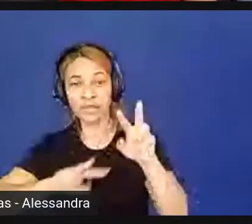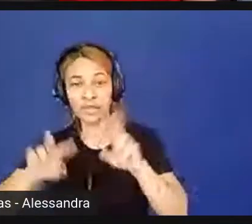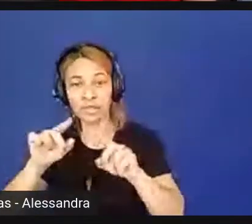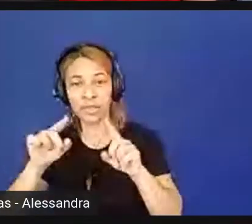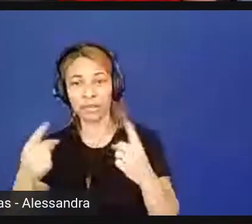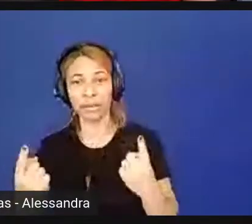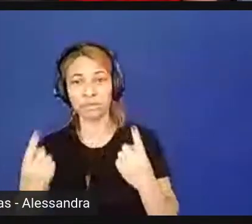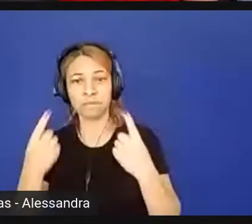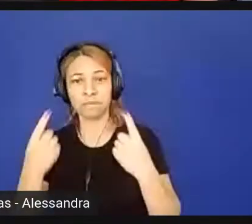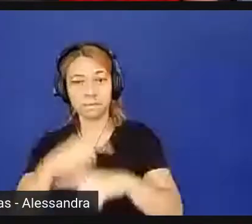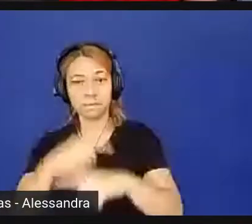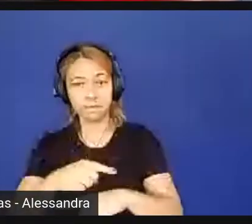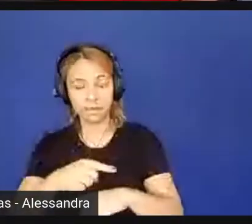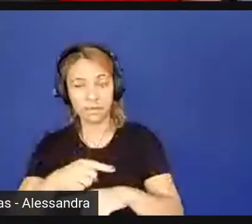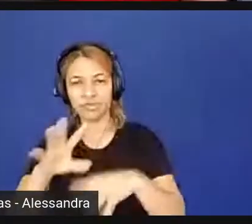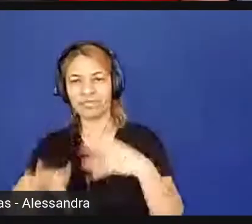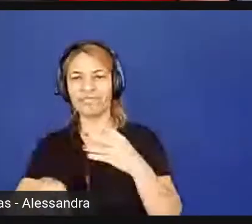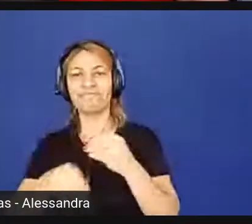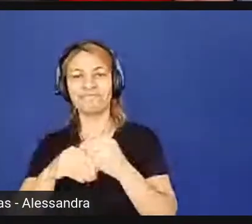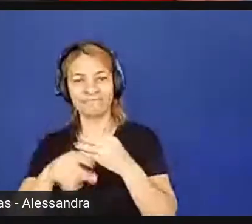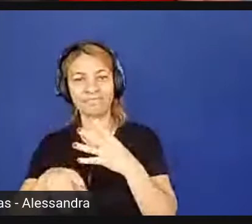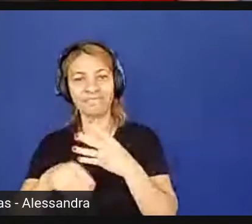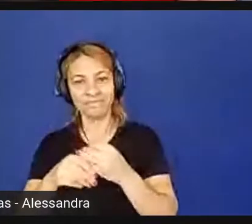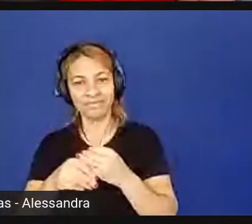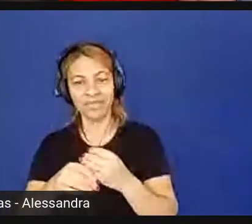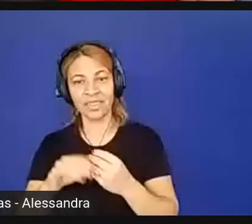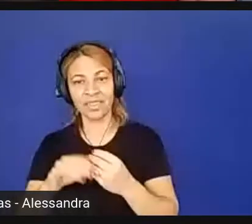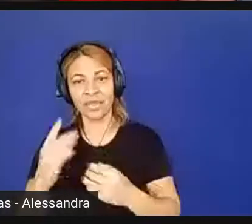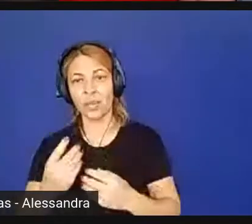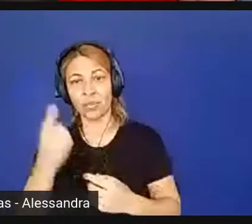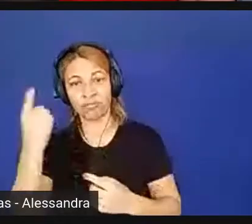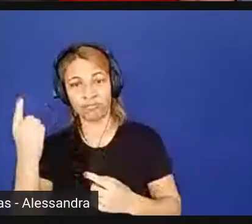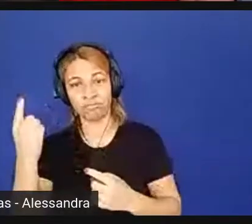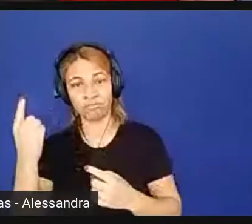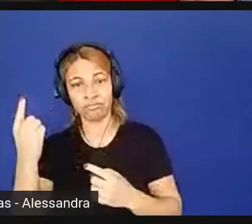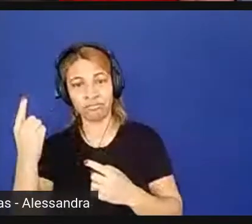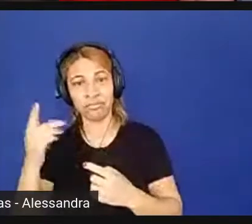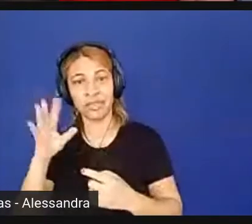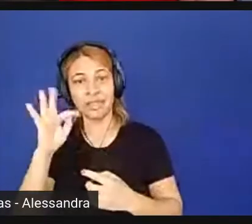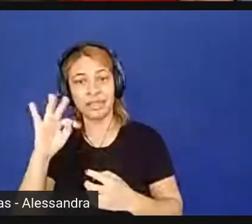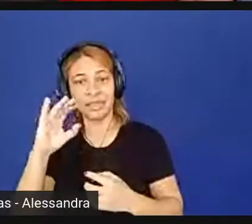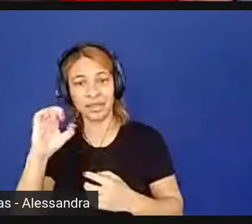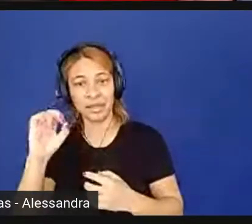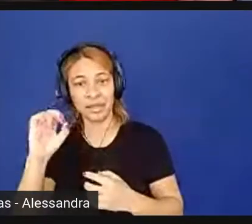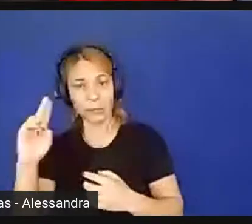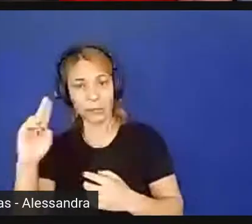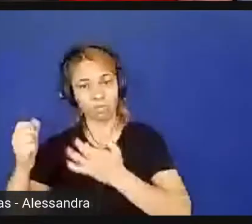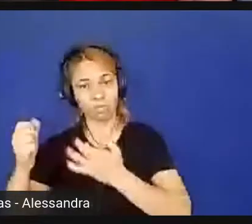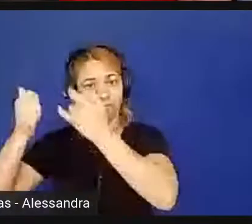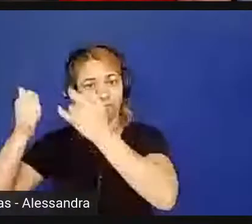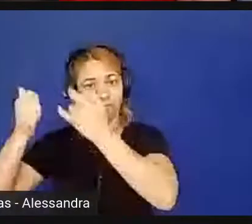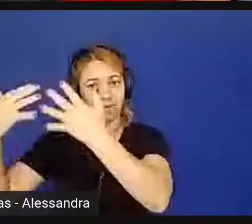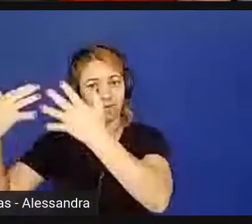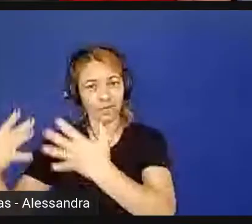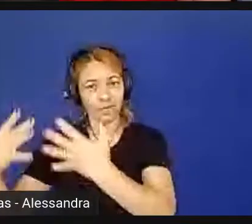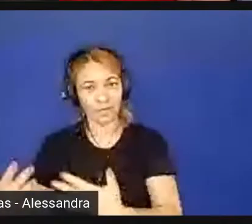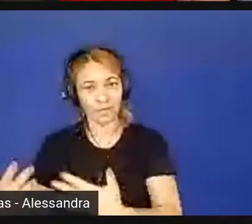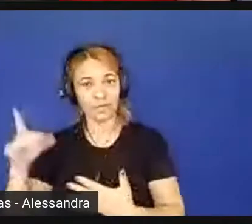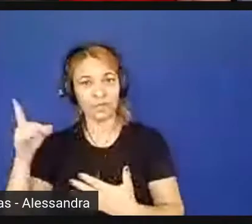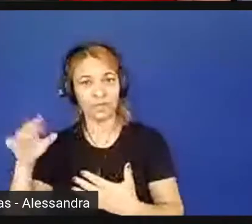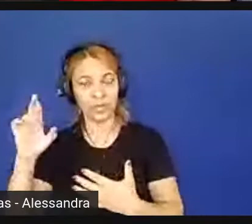ser complementares. De um lado, a gente vai ter, então, a visão do TCU, do Tribunal de Contas da União, na pessoa do Dr. Rafael